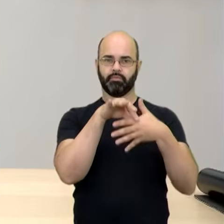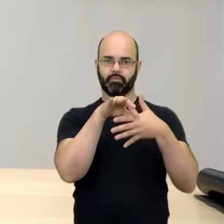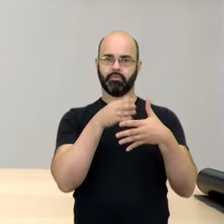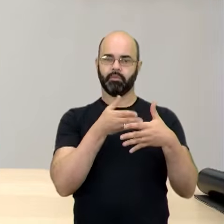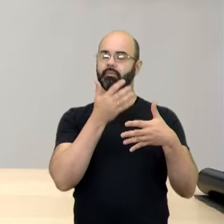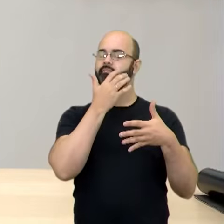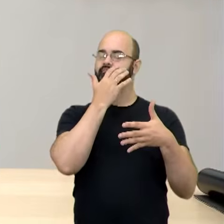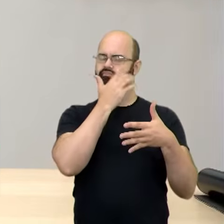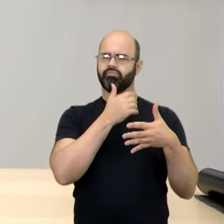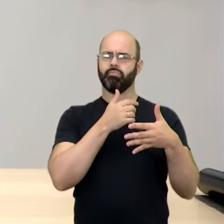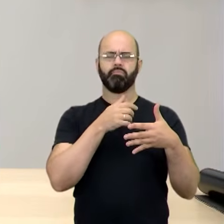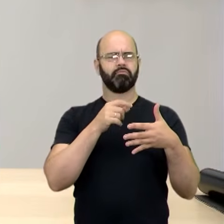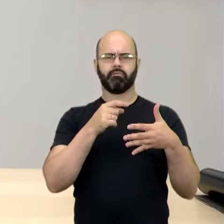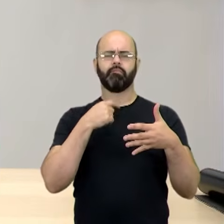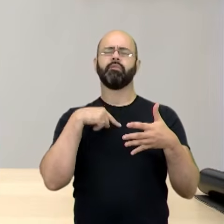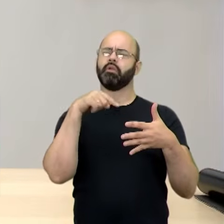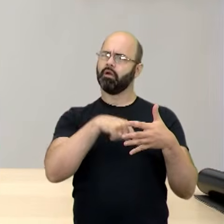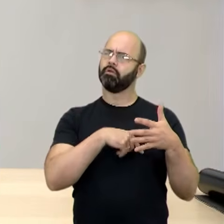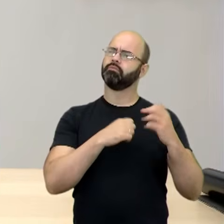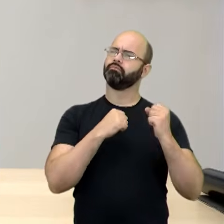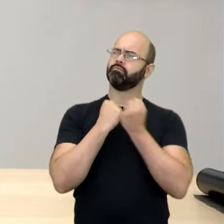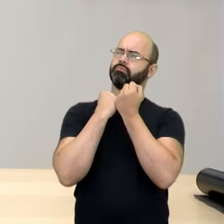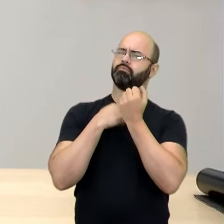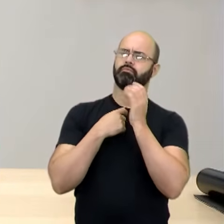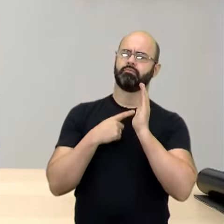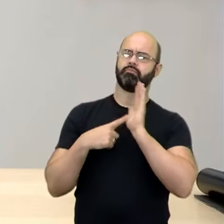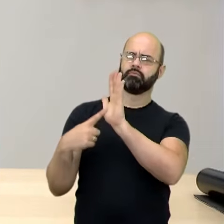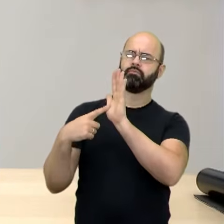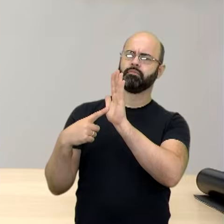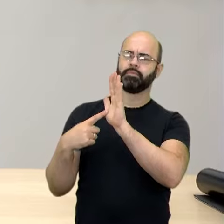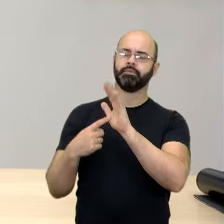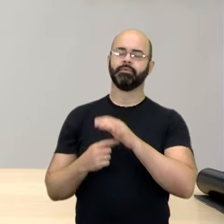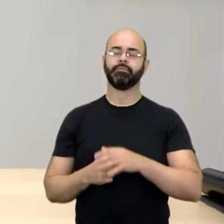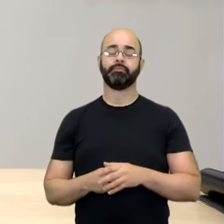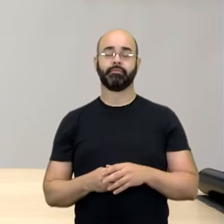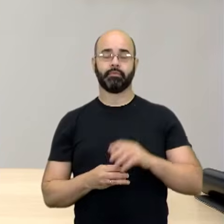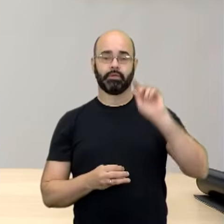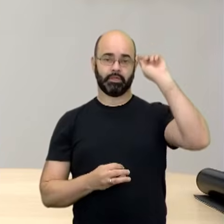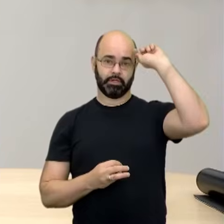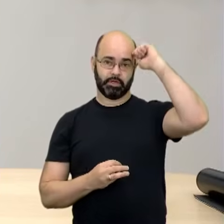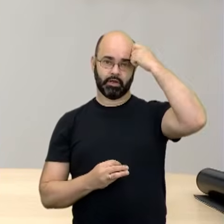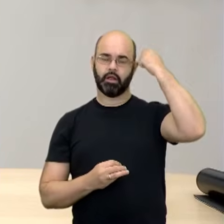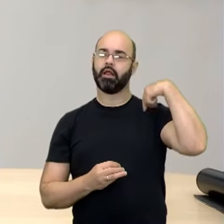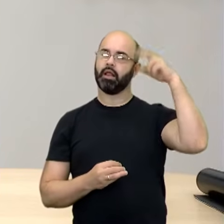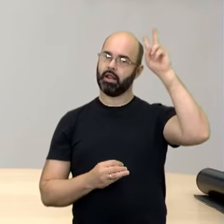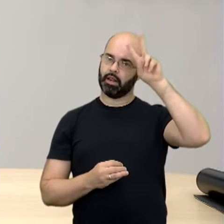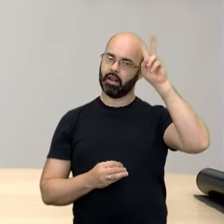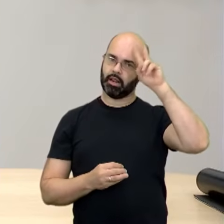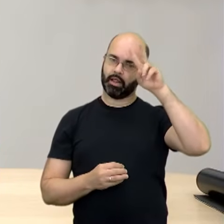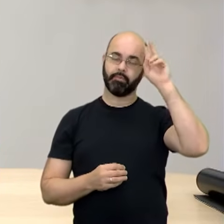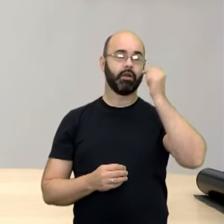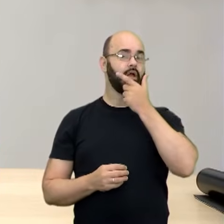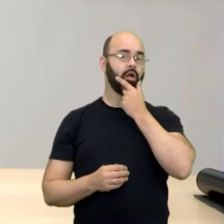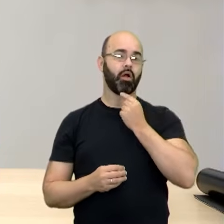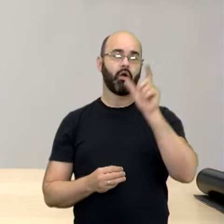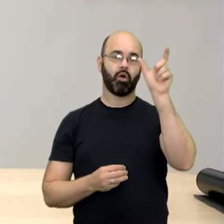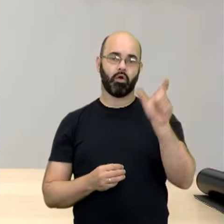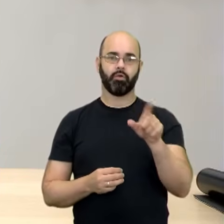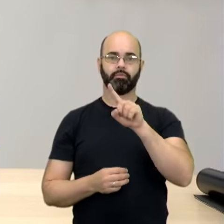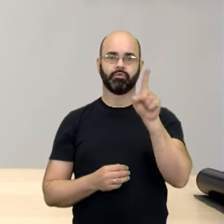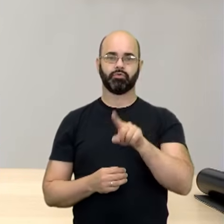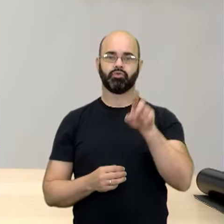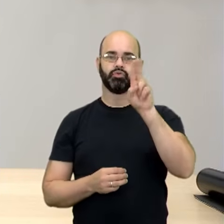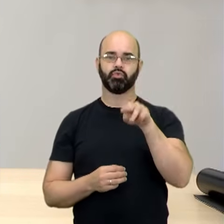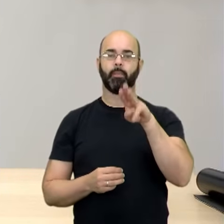E aí, a data, né, da consciência negra, ela vai rememorar a morte de Zumbi dos Palmares. Inclusive, sexto ano,